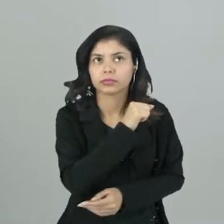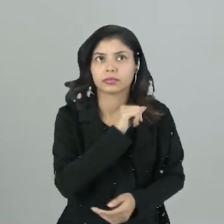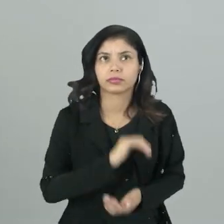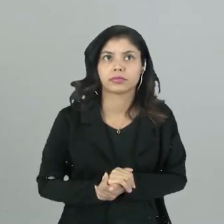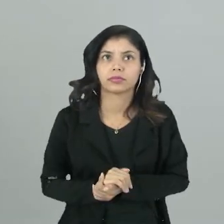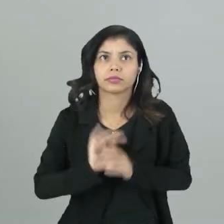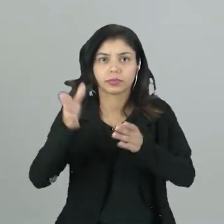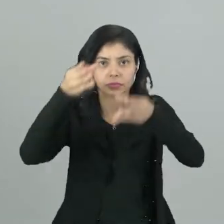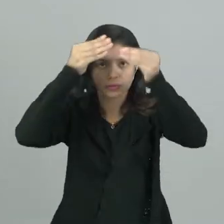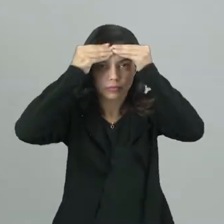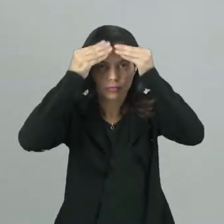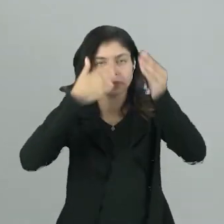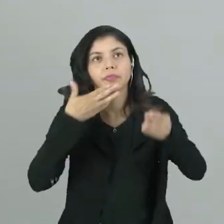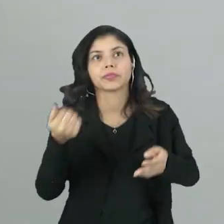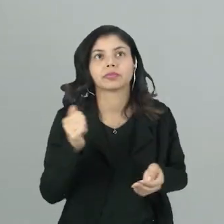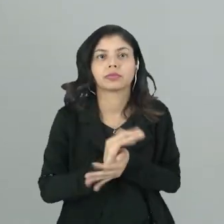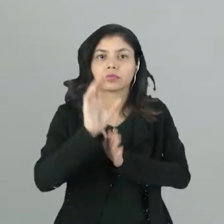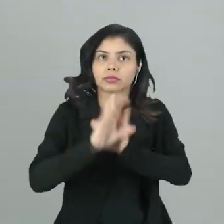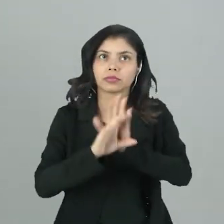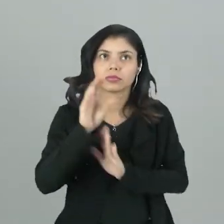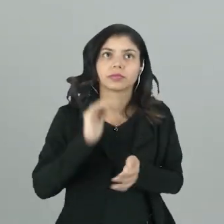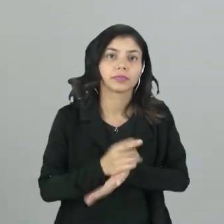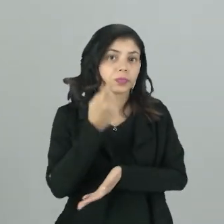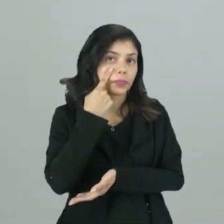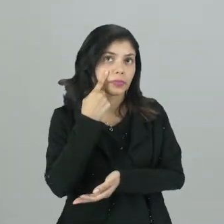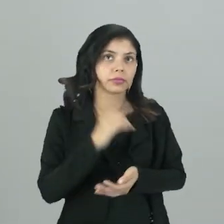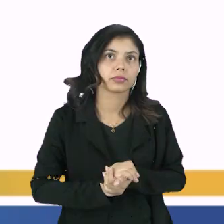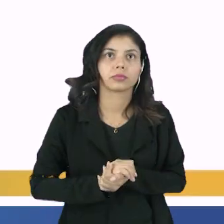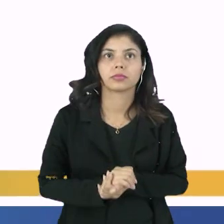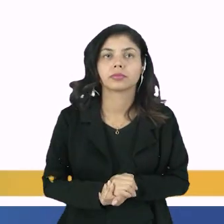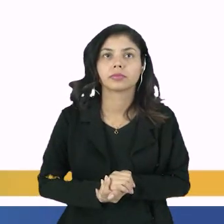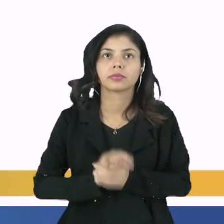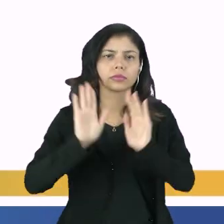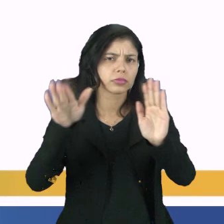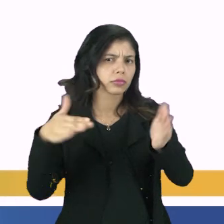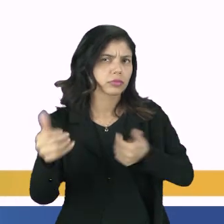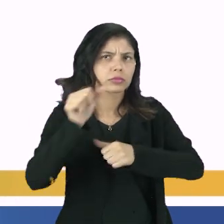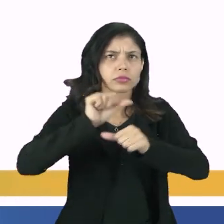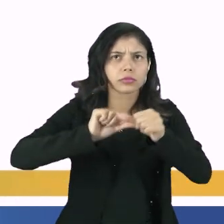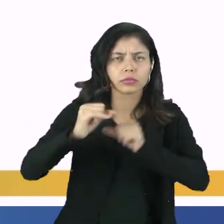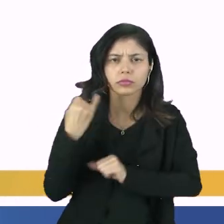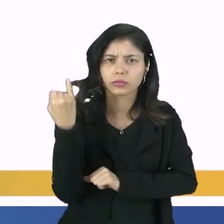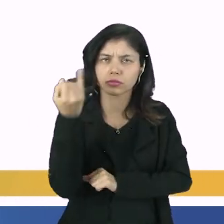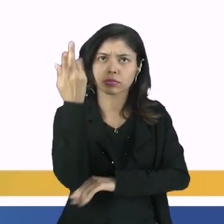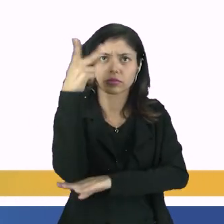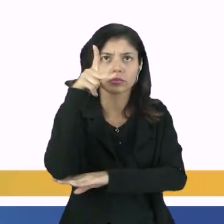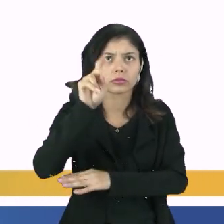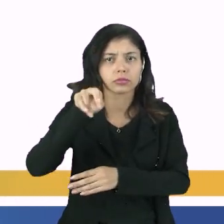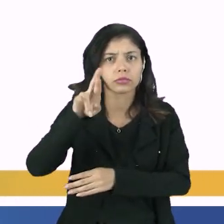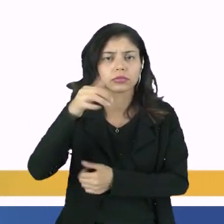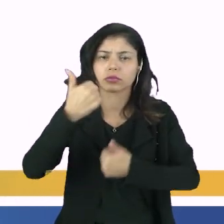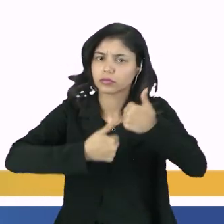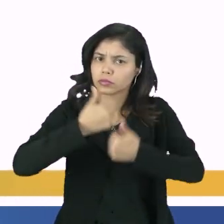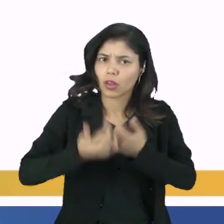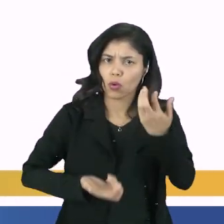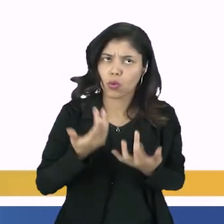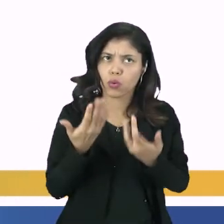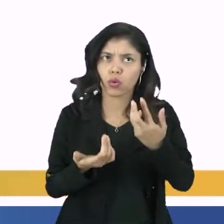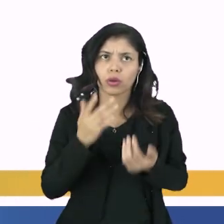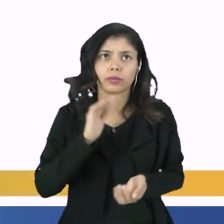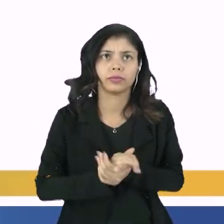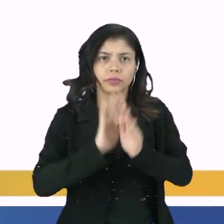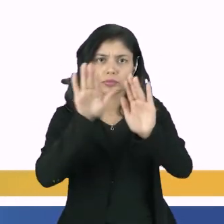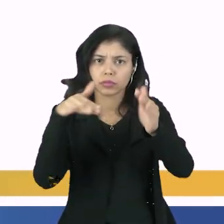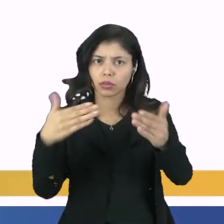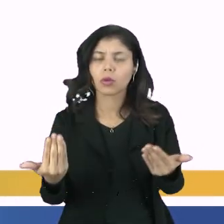gente fixar melhor esse conteúdo. Observem aí. Qual a principal mudança do período neolítico? Então,